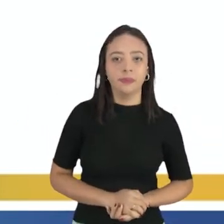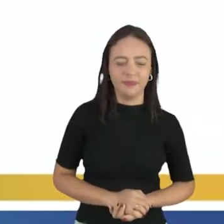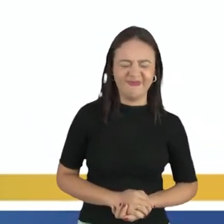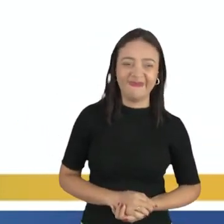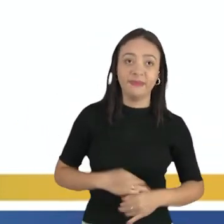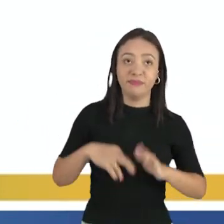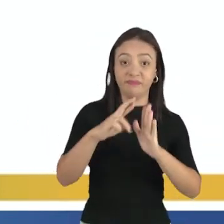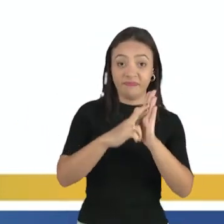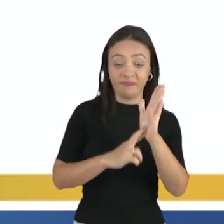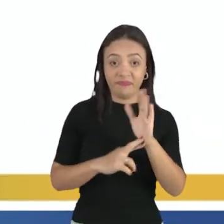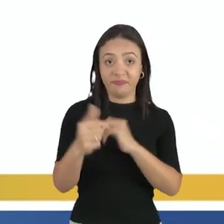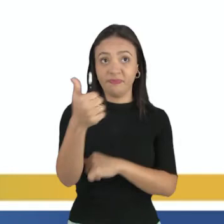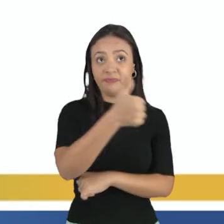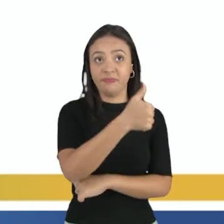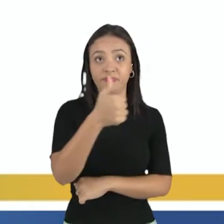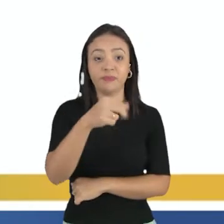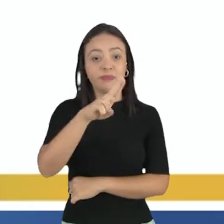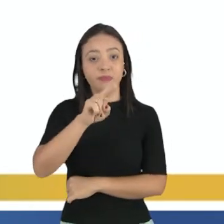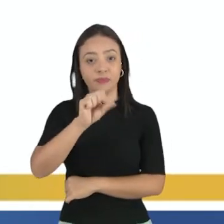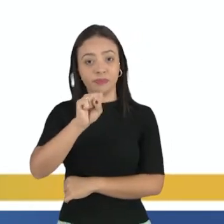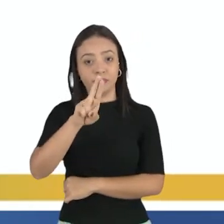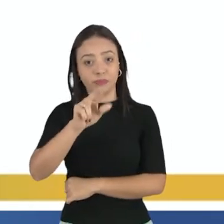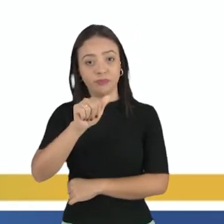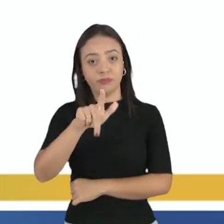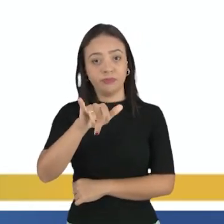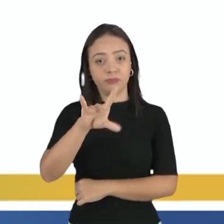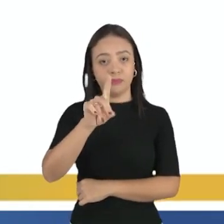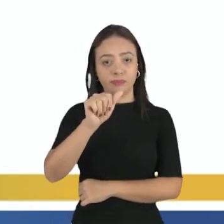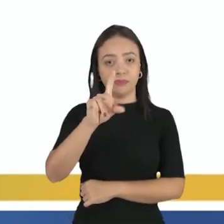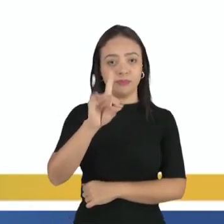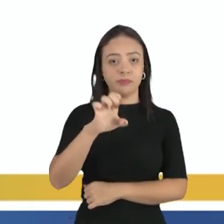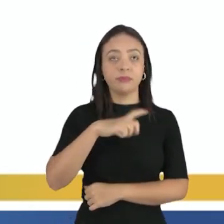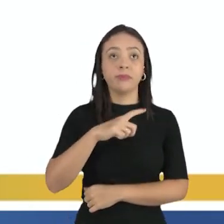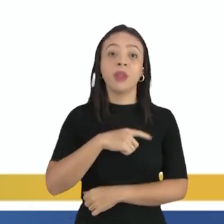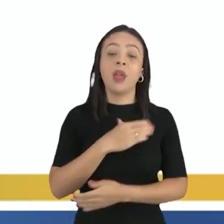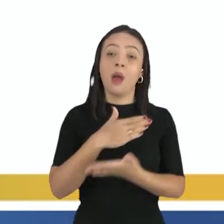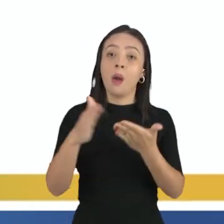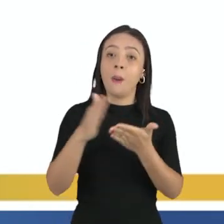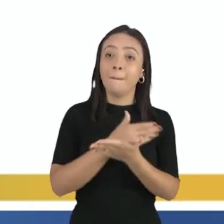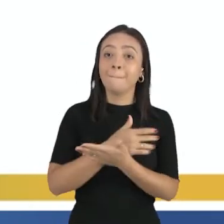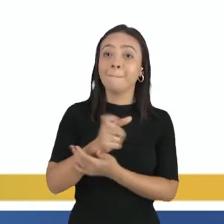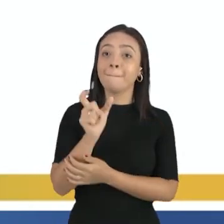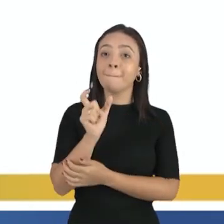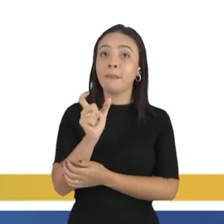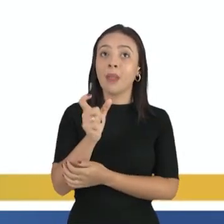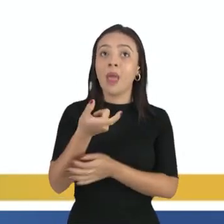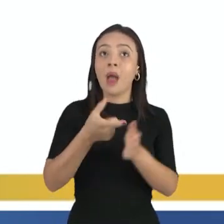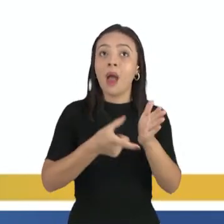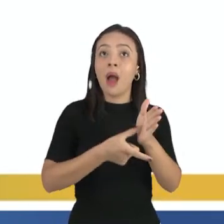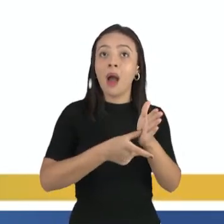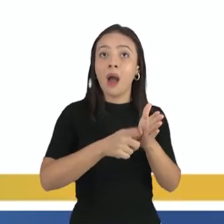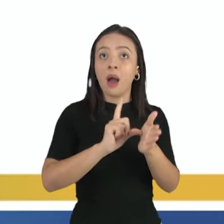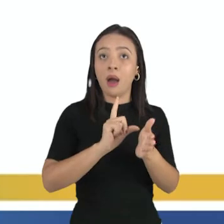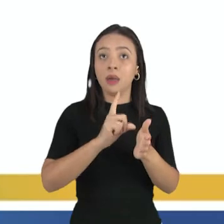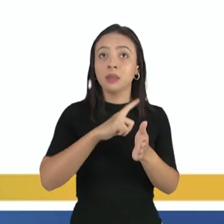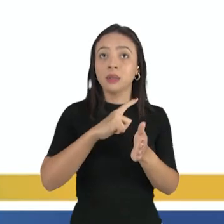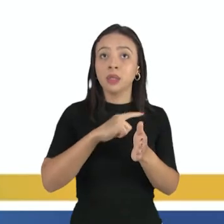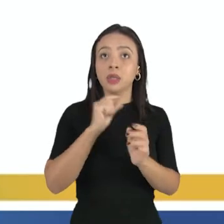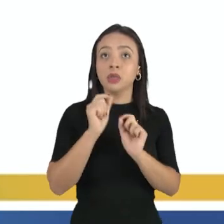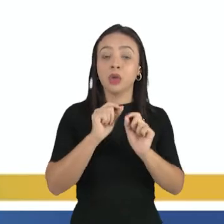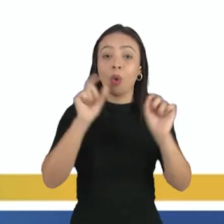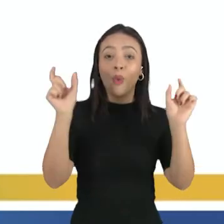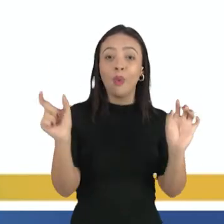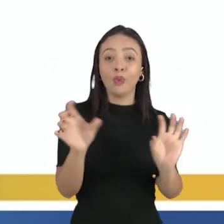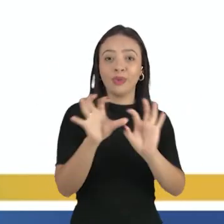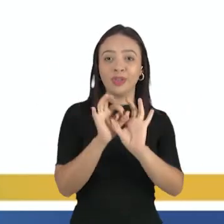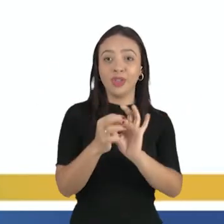Na regra 11, usualidade, nós temos algumas palavras anteriormente formadas, compostas pela